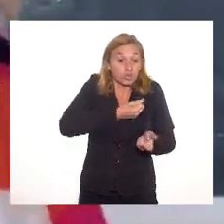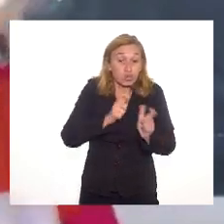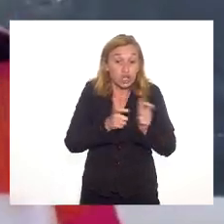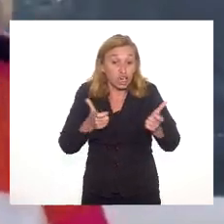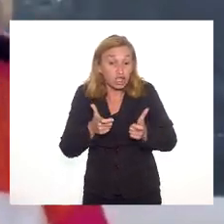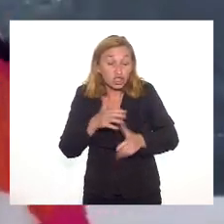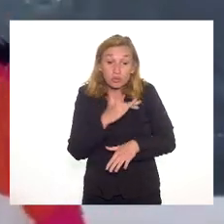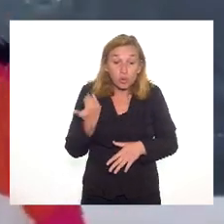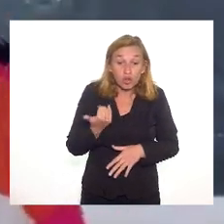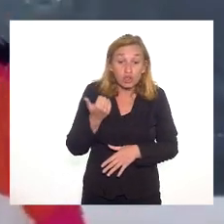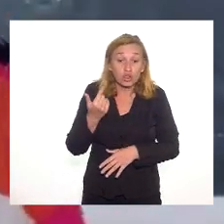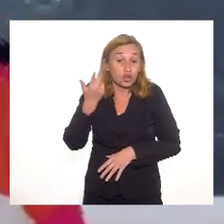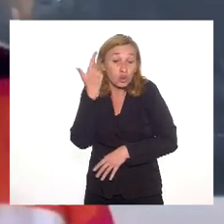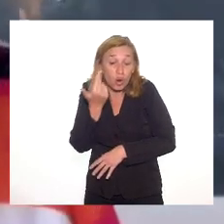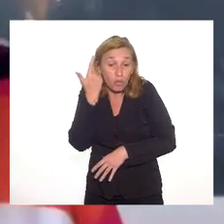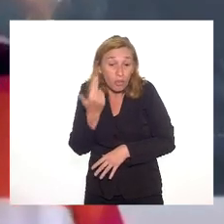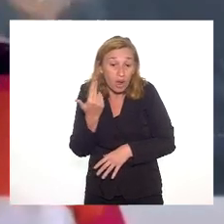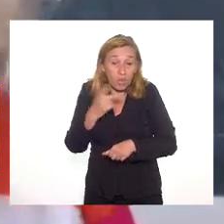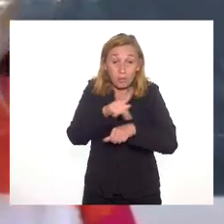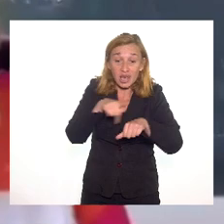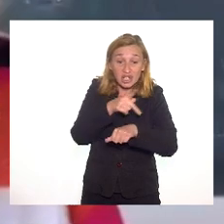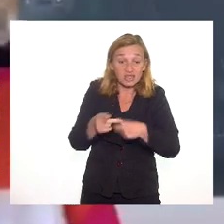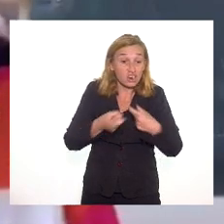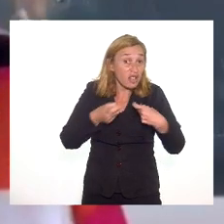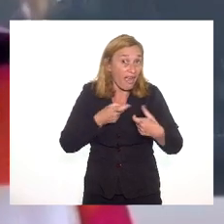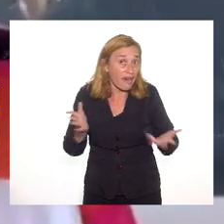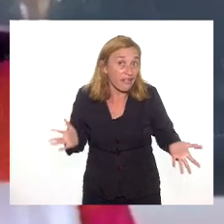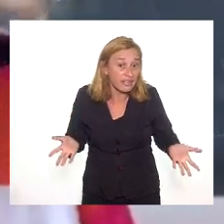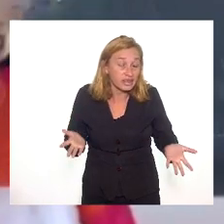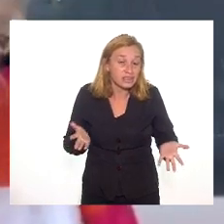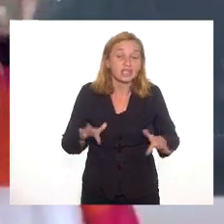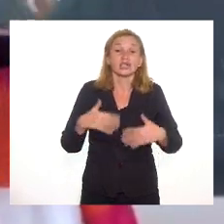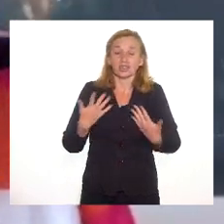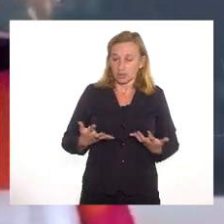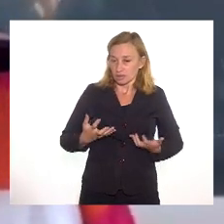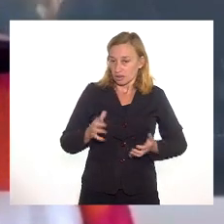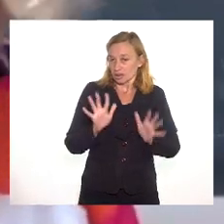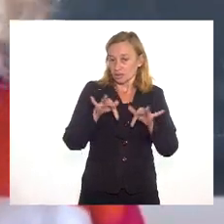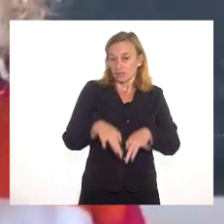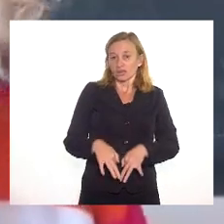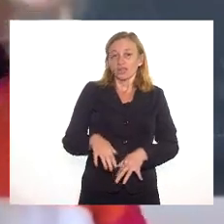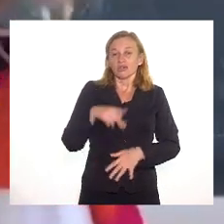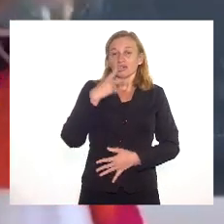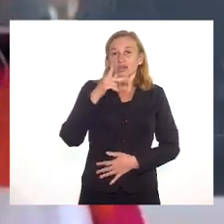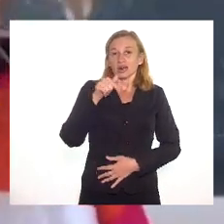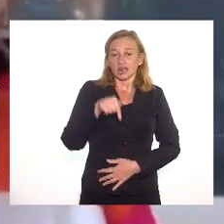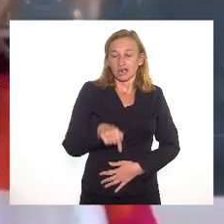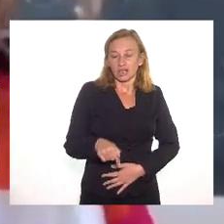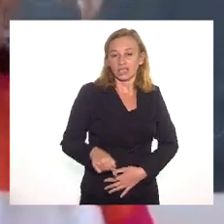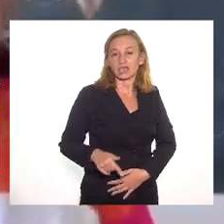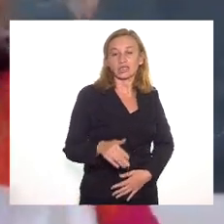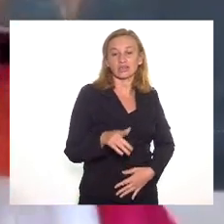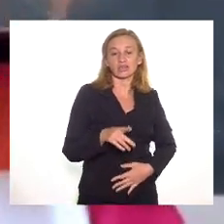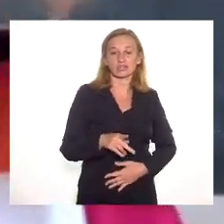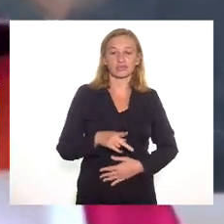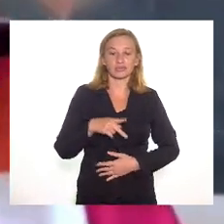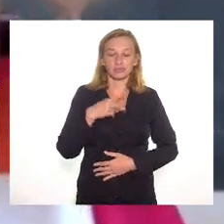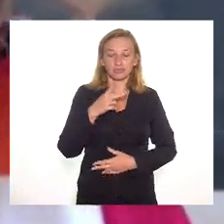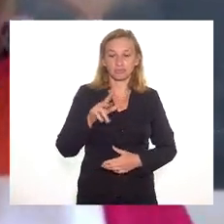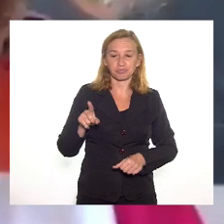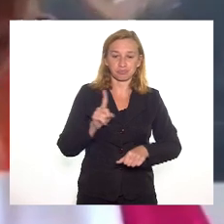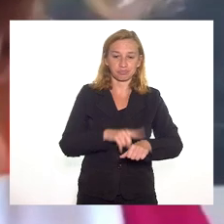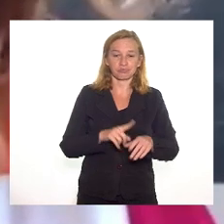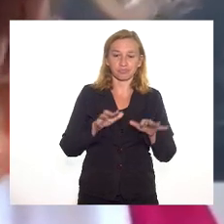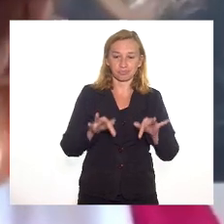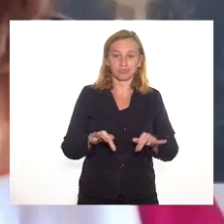só é normal em países que estão em guerra. Então, quero, por fim, encerrar aqui essa minha participação no